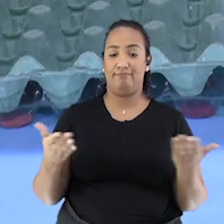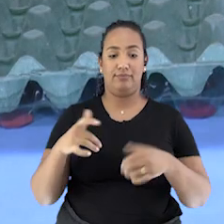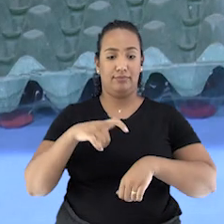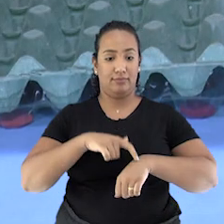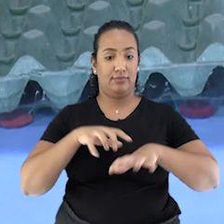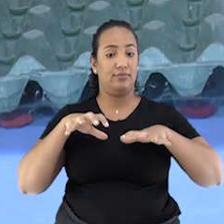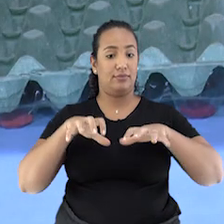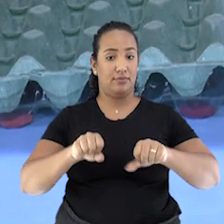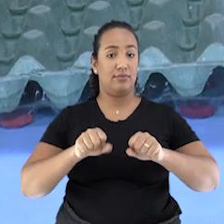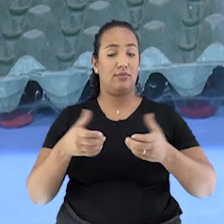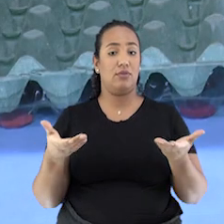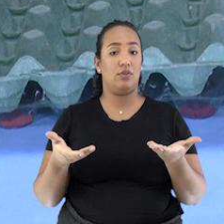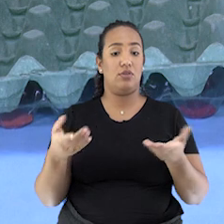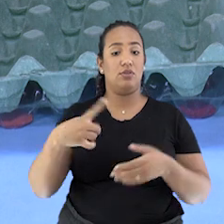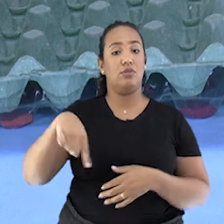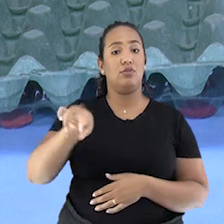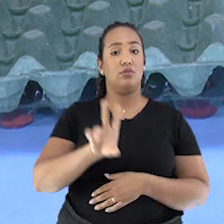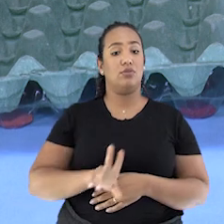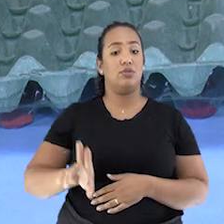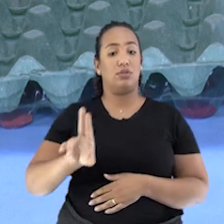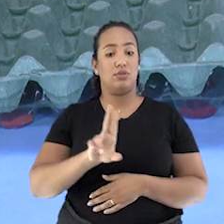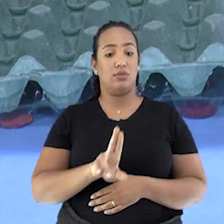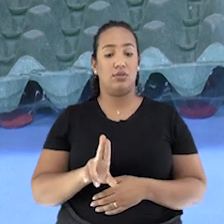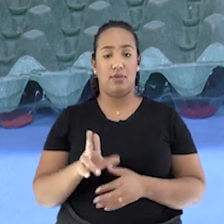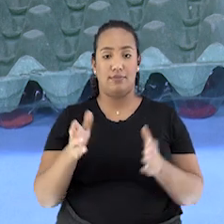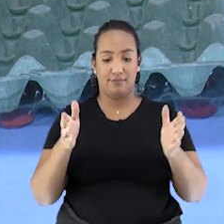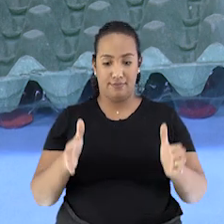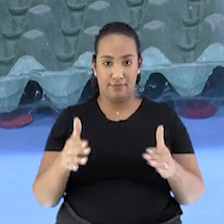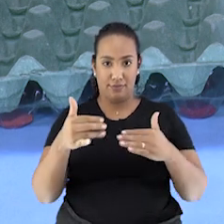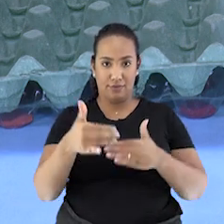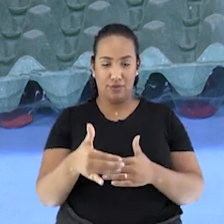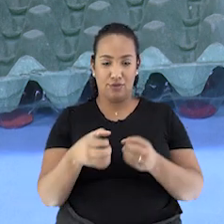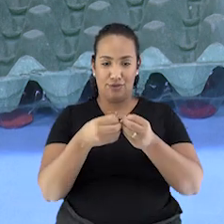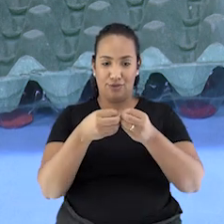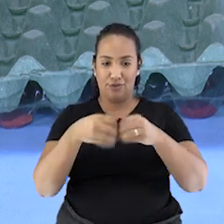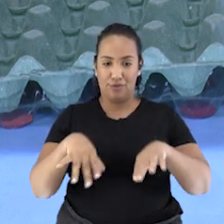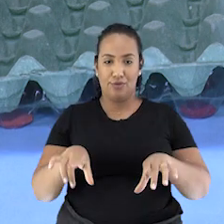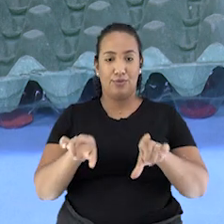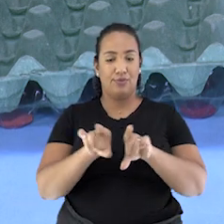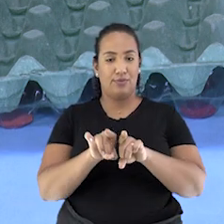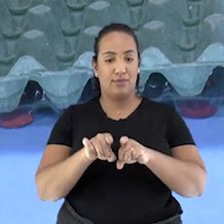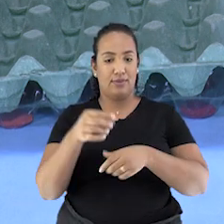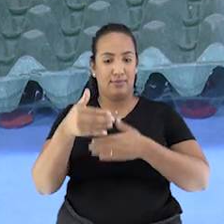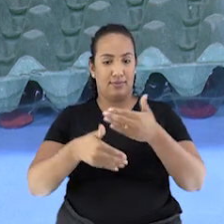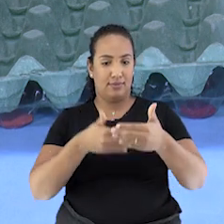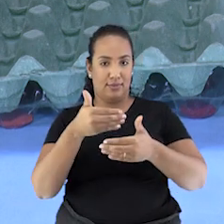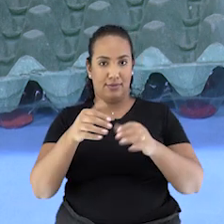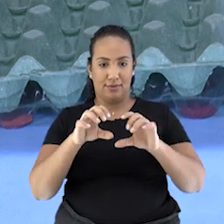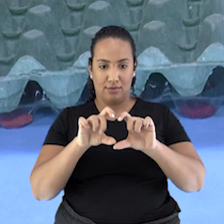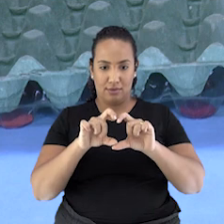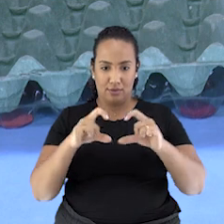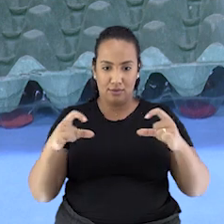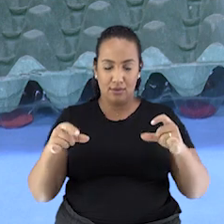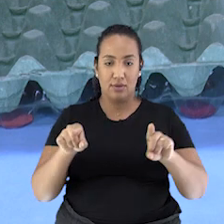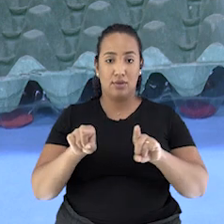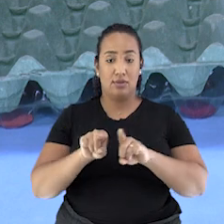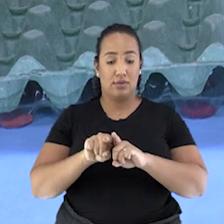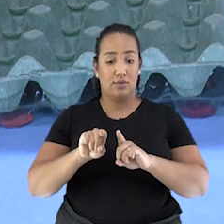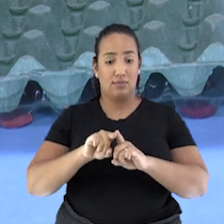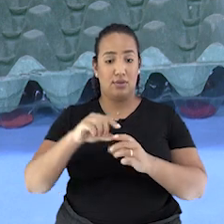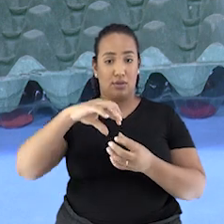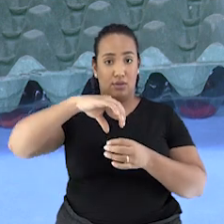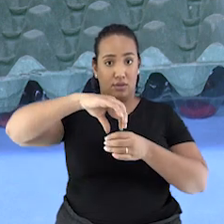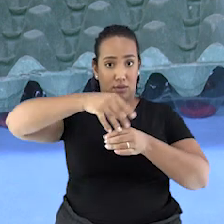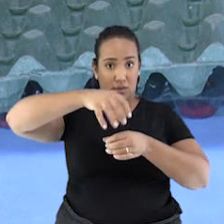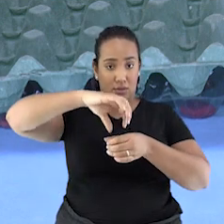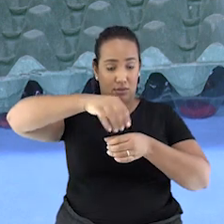Então, para o nosso mão na massa de hoje, nós iremos utilizar uma cartela de pente de ovos, rolinho de papel higiênico,